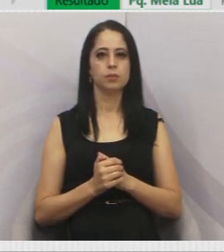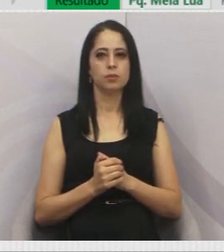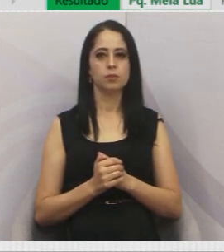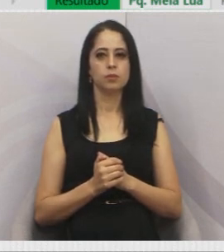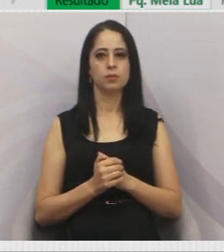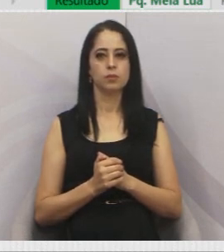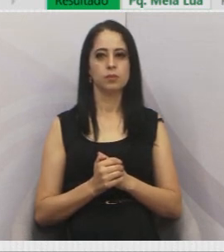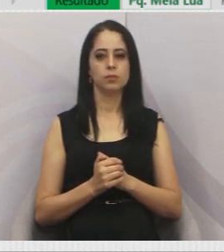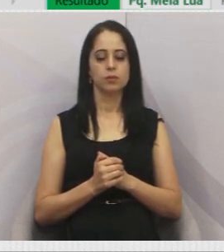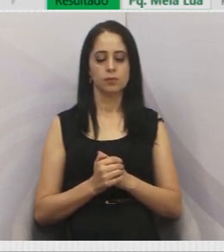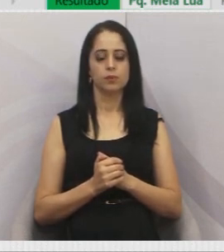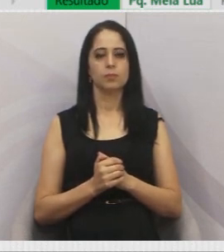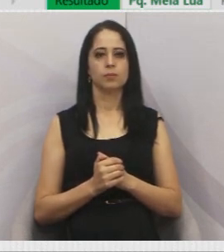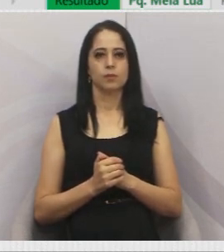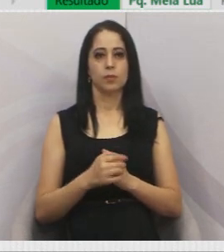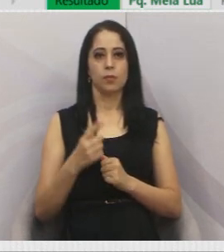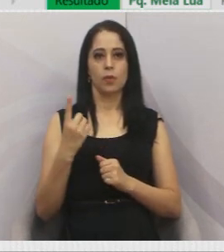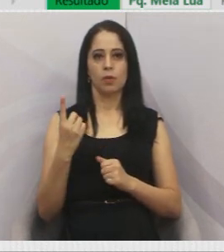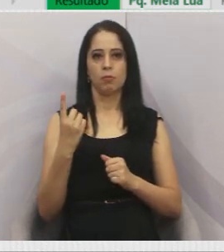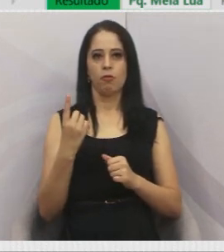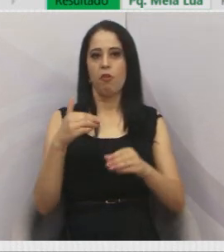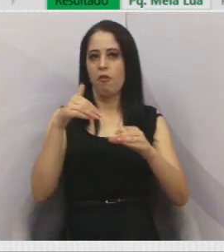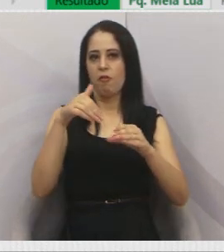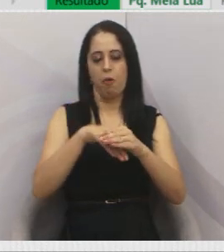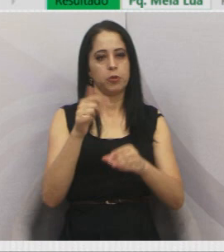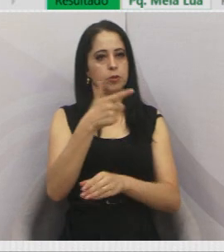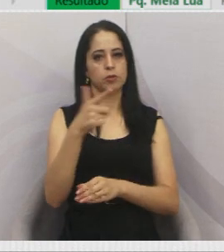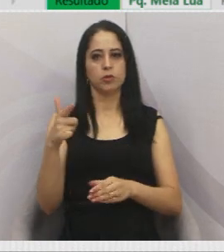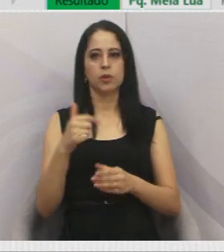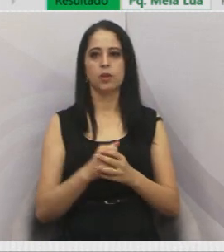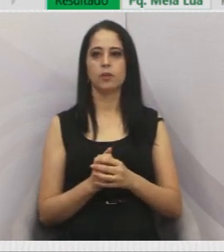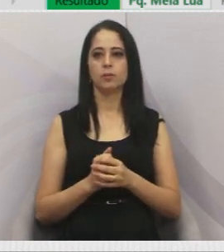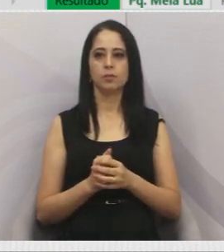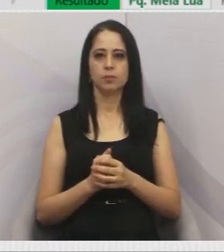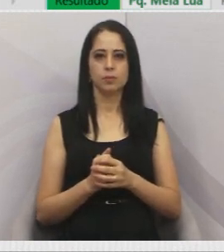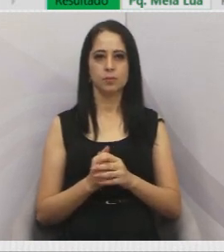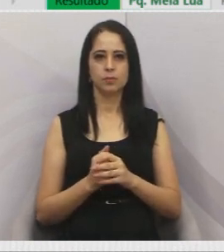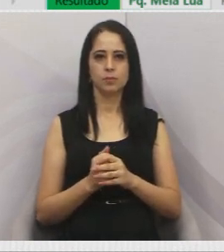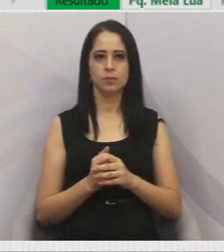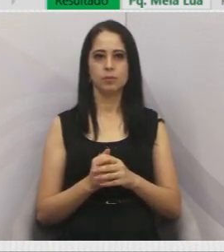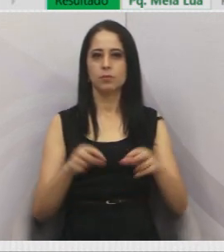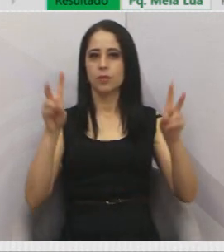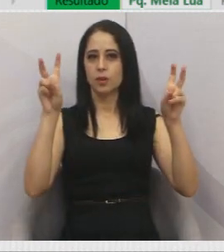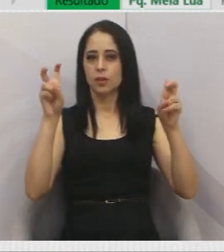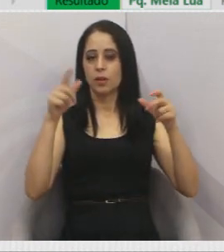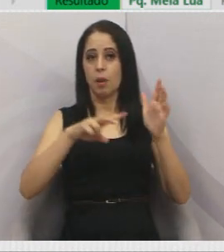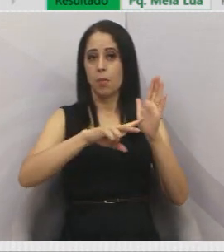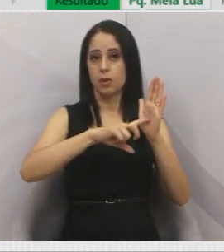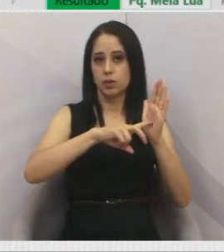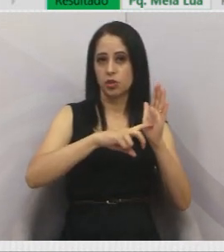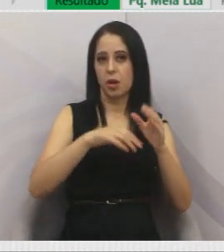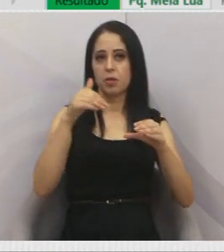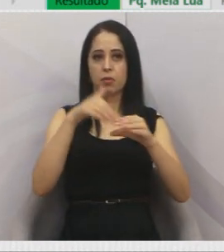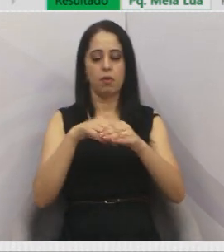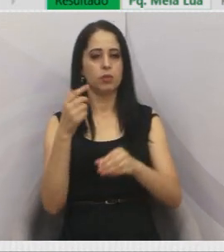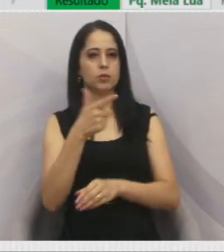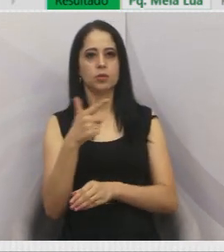Segmento movimentos populares, voto em branco. Segmento entidade de classe sindical, voto em